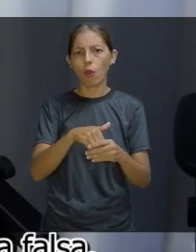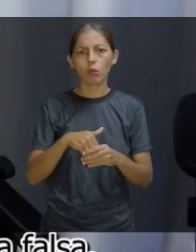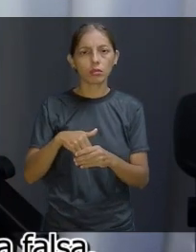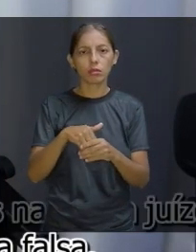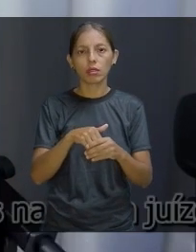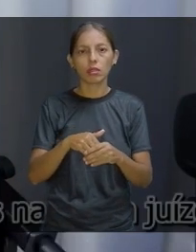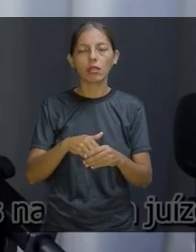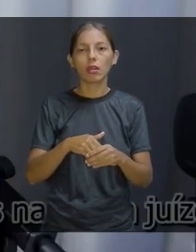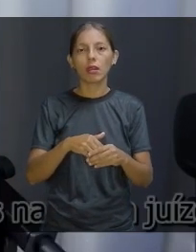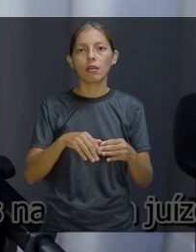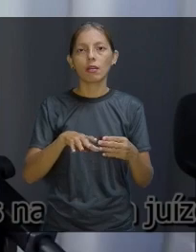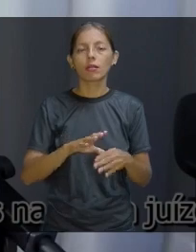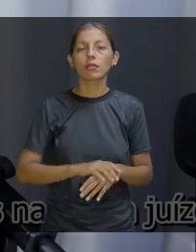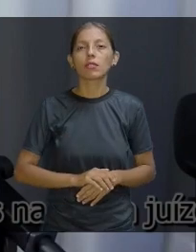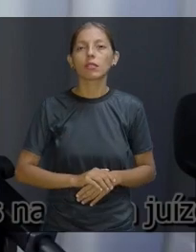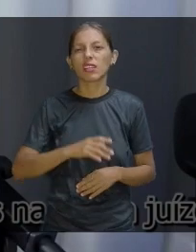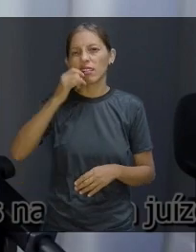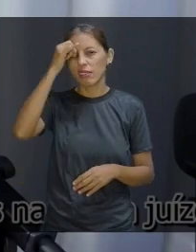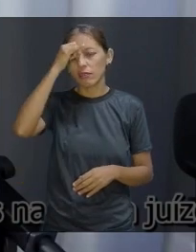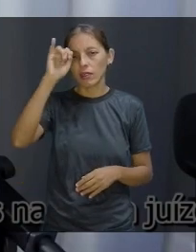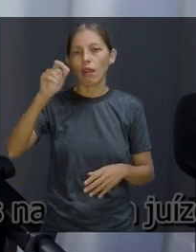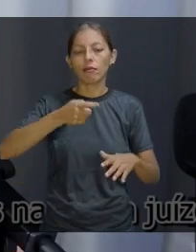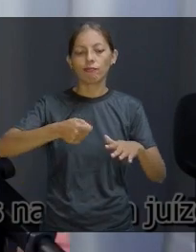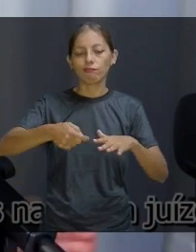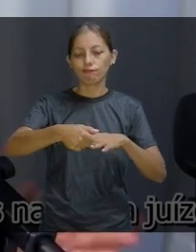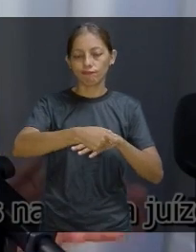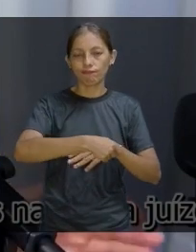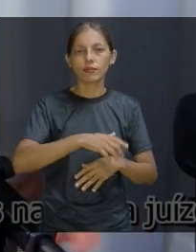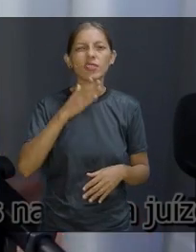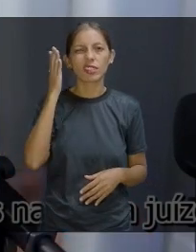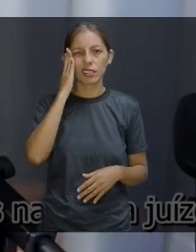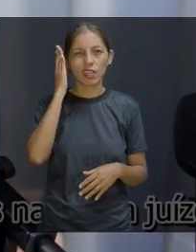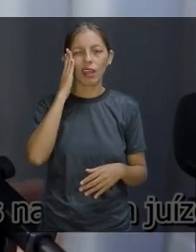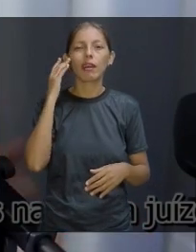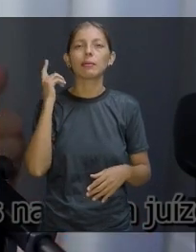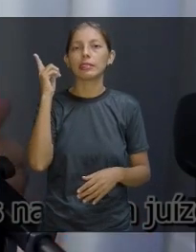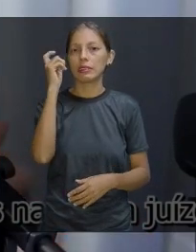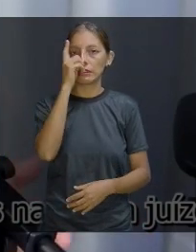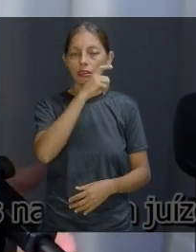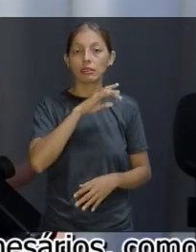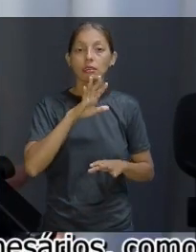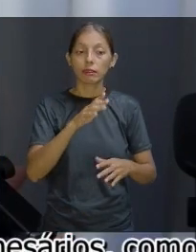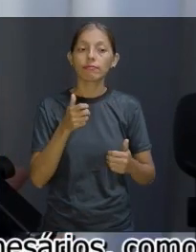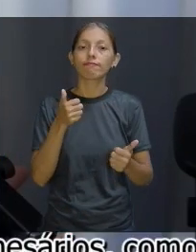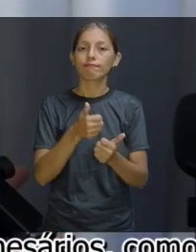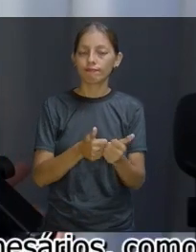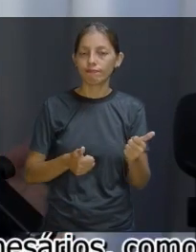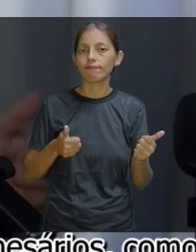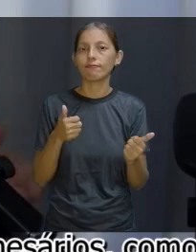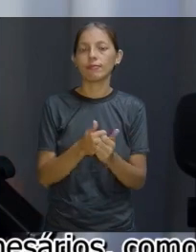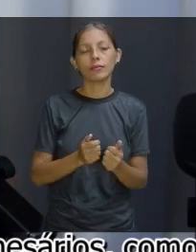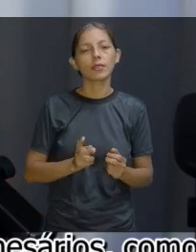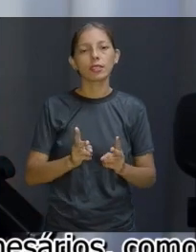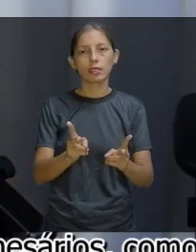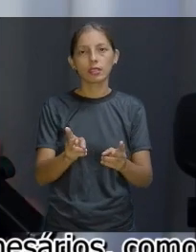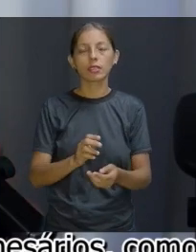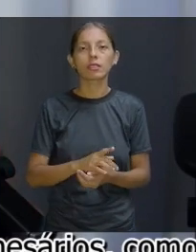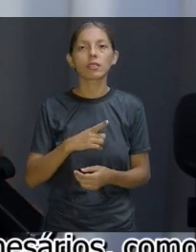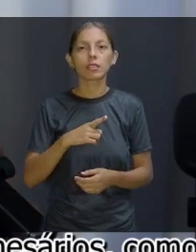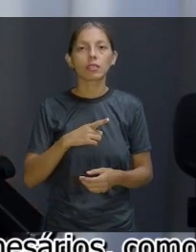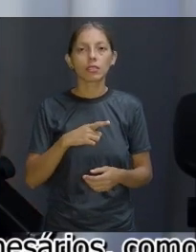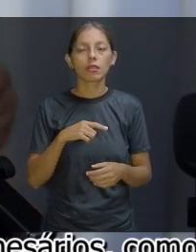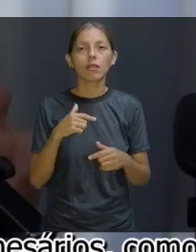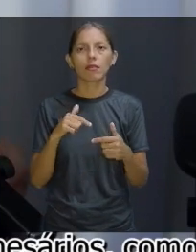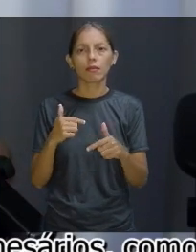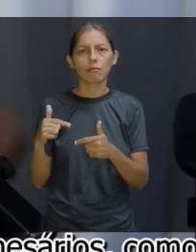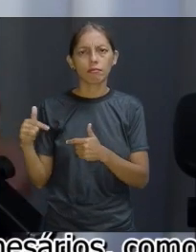falsa. Vai dar trabalho, nós temos a consciência disso, mas nós temos na ponta juízes, promotores eleitorais e temos uma gama de